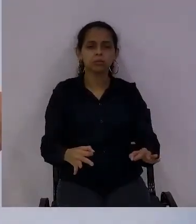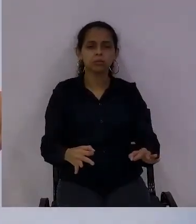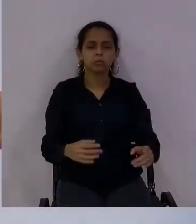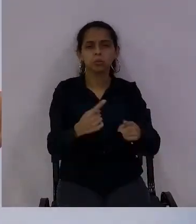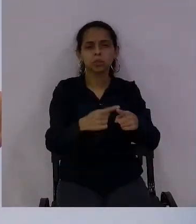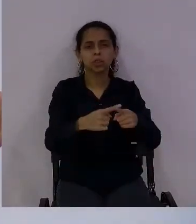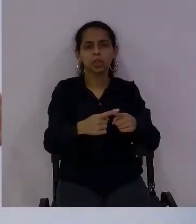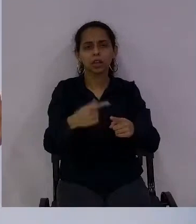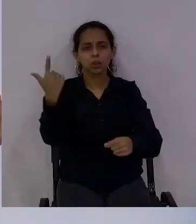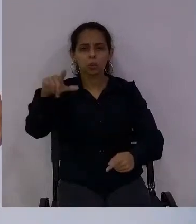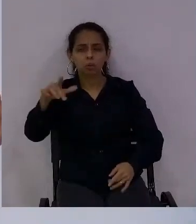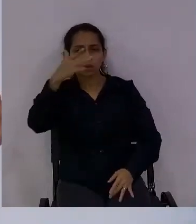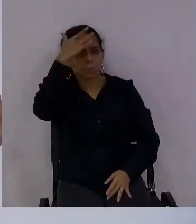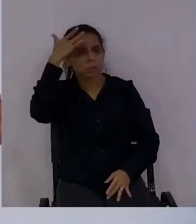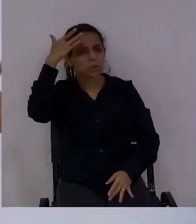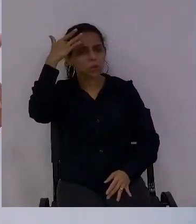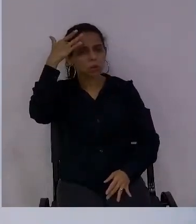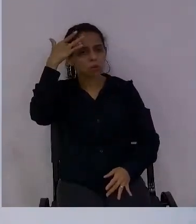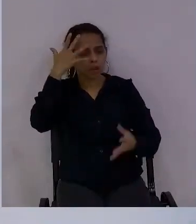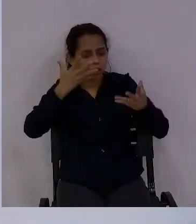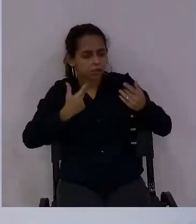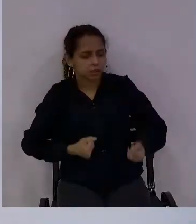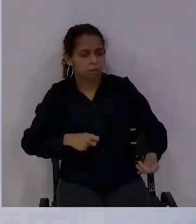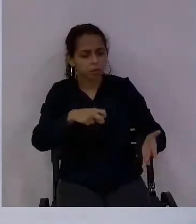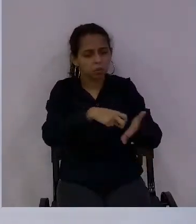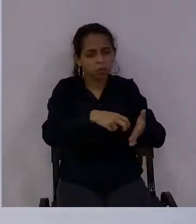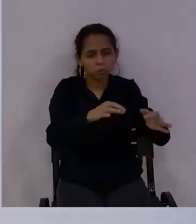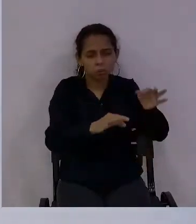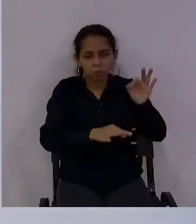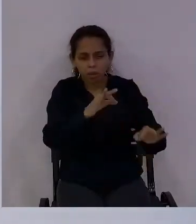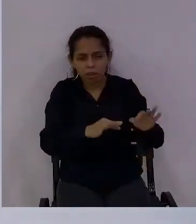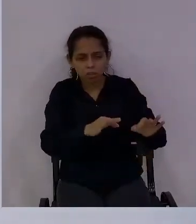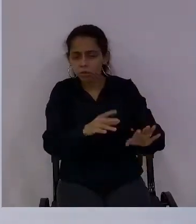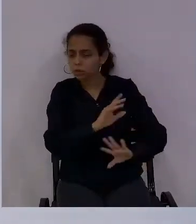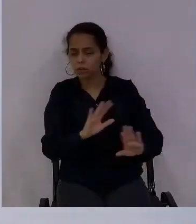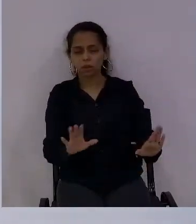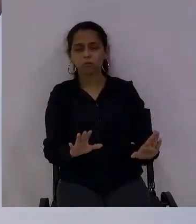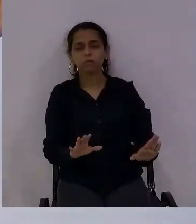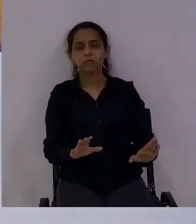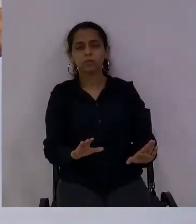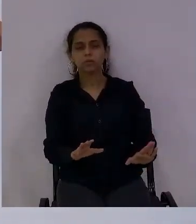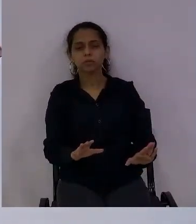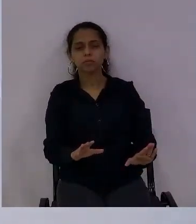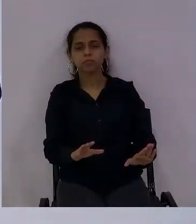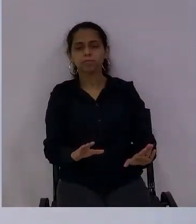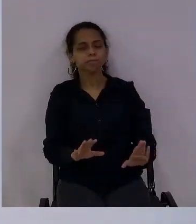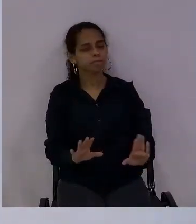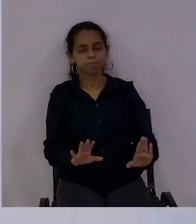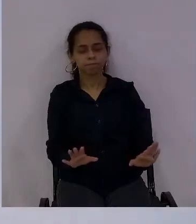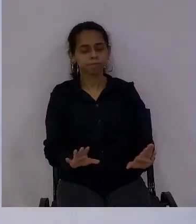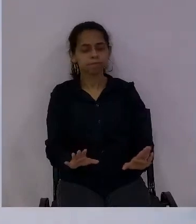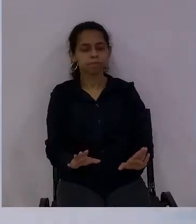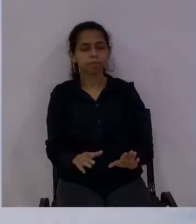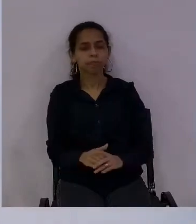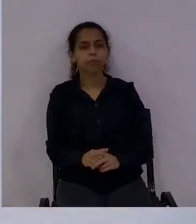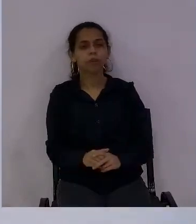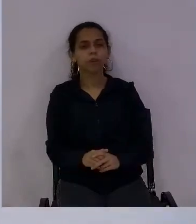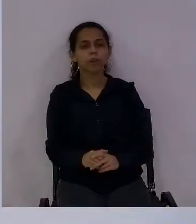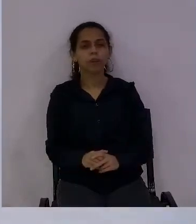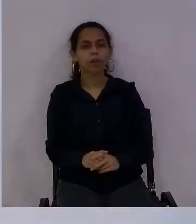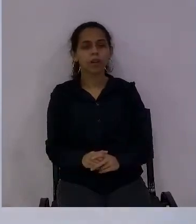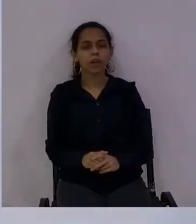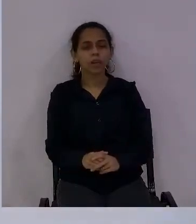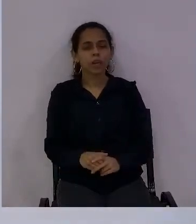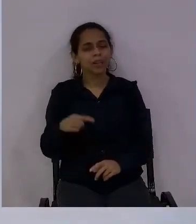e desobedecer. Fato é, irmãos, que embora muitas vezes nós olhemos para aquilo que Adão fez e pensemos